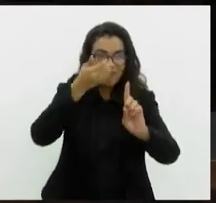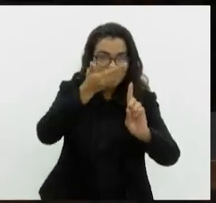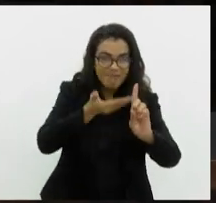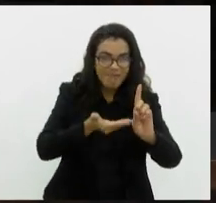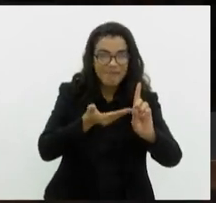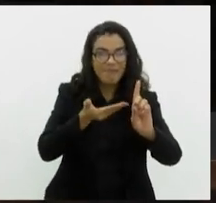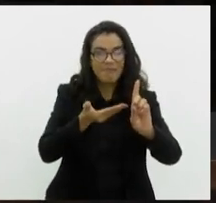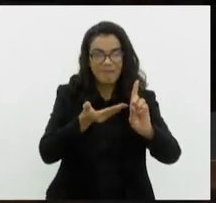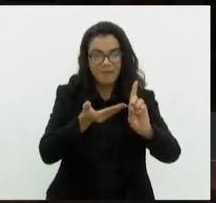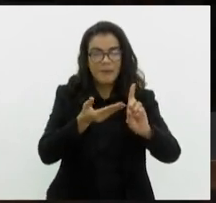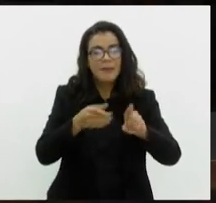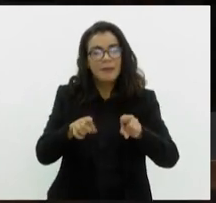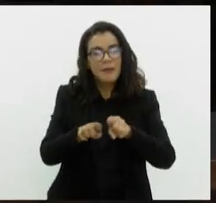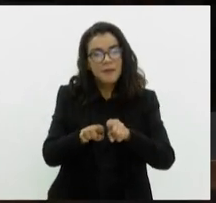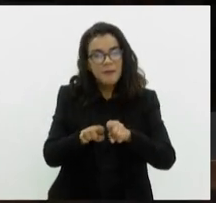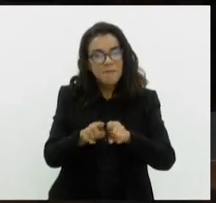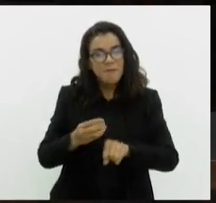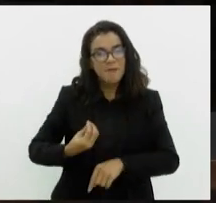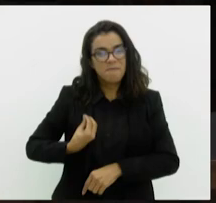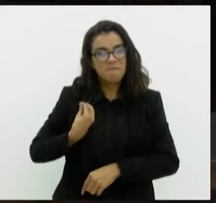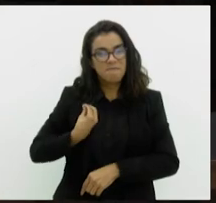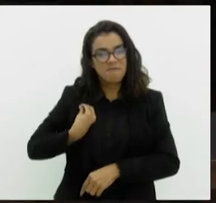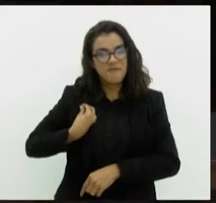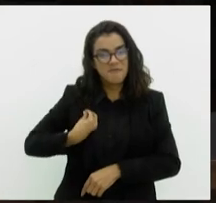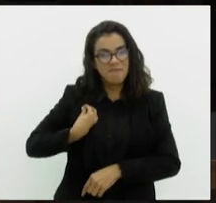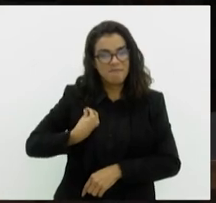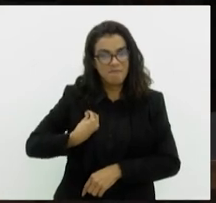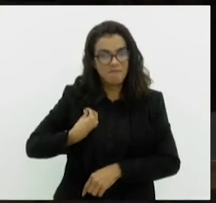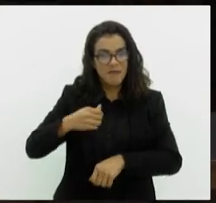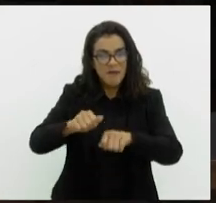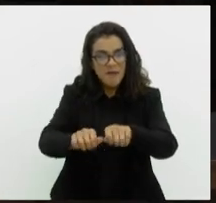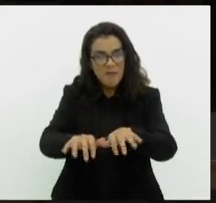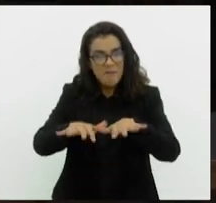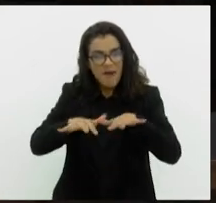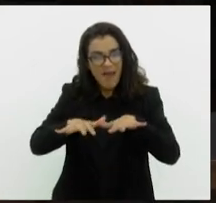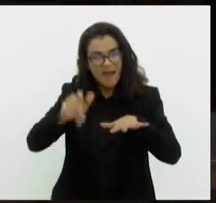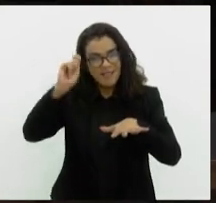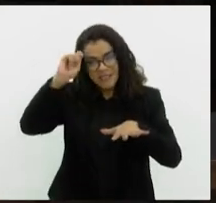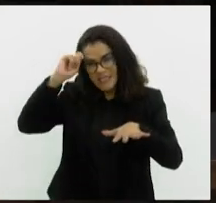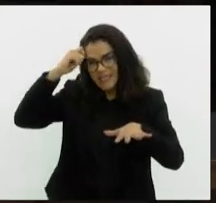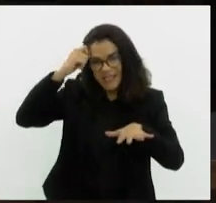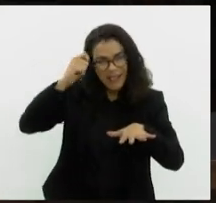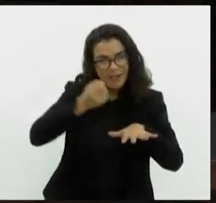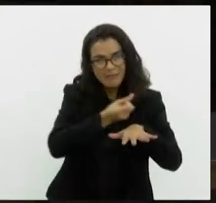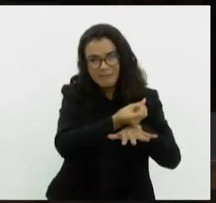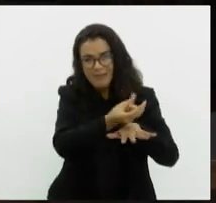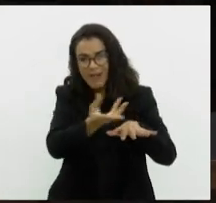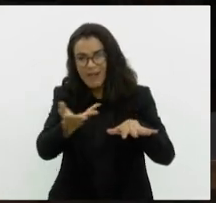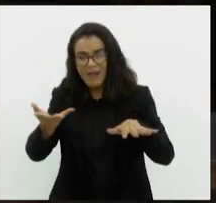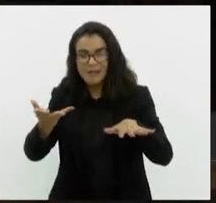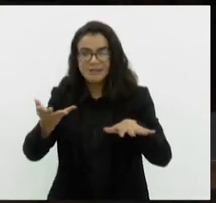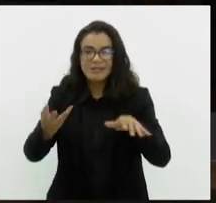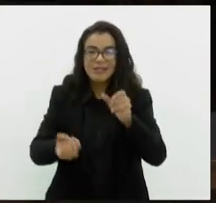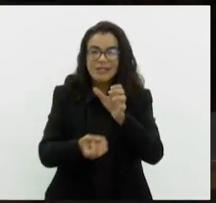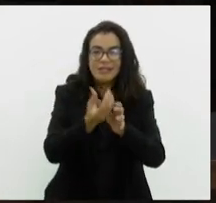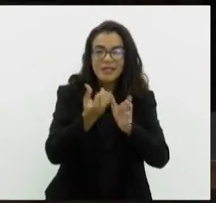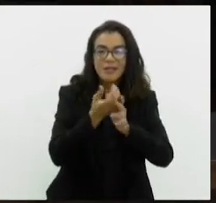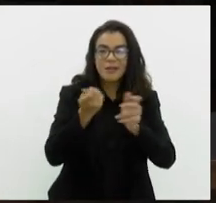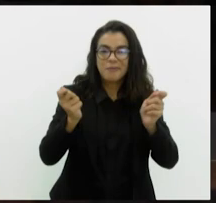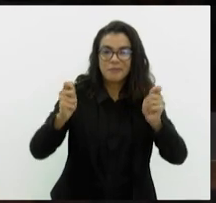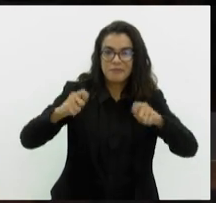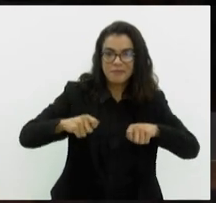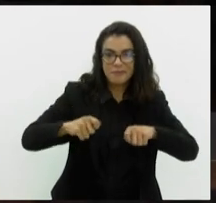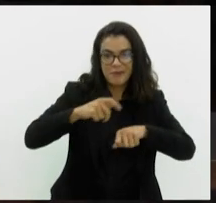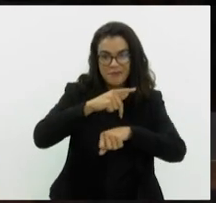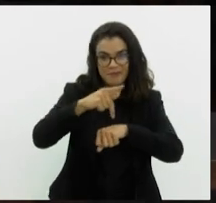isso, de ocupar essa casa com tanta gente preta, com tanta gente negra que constrói a possibilidade de existência nesse